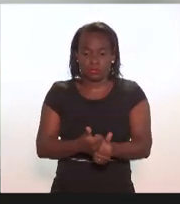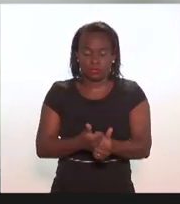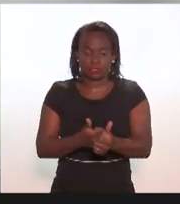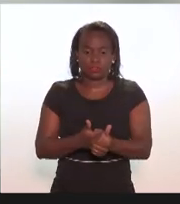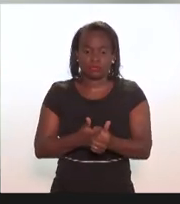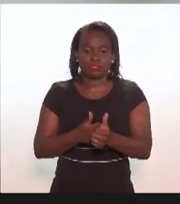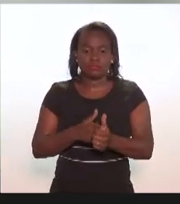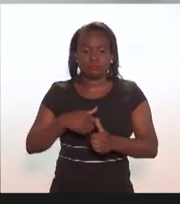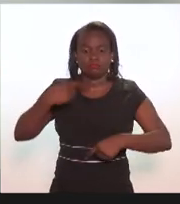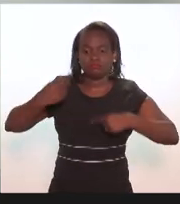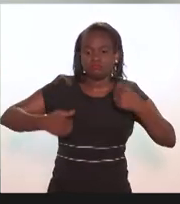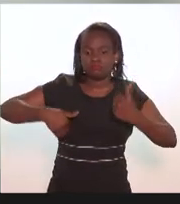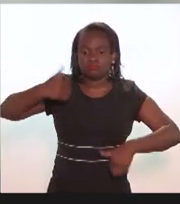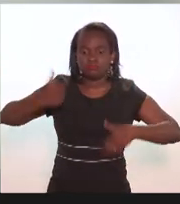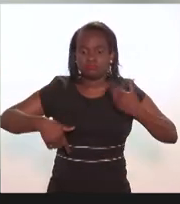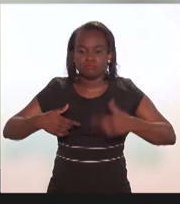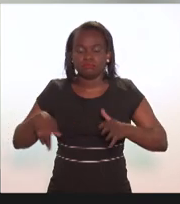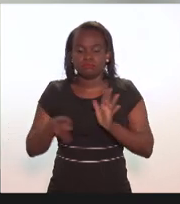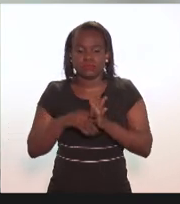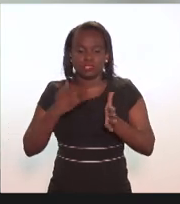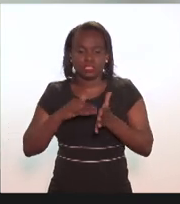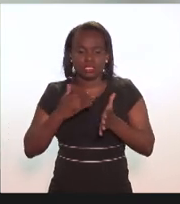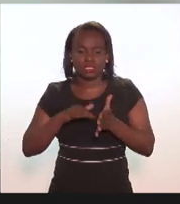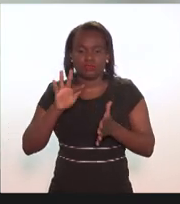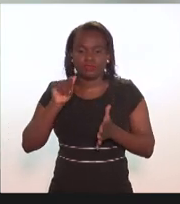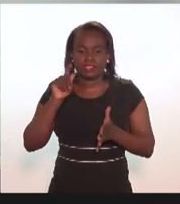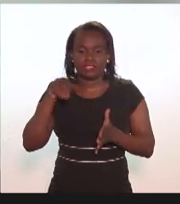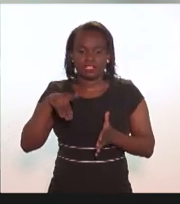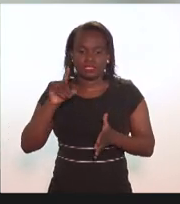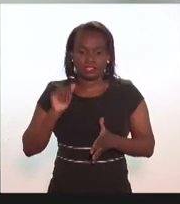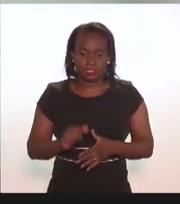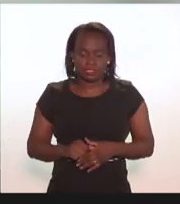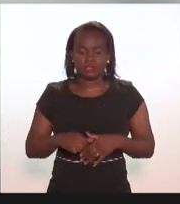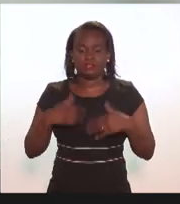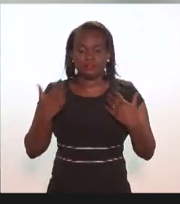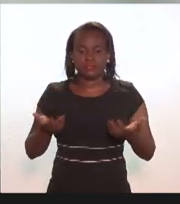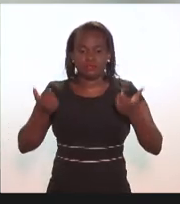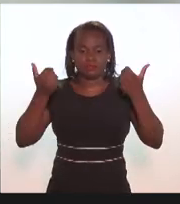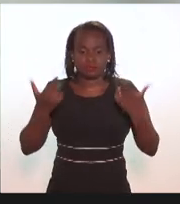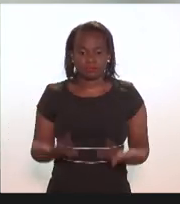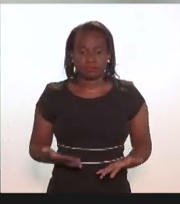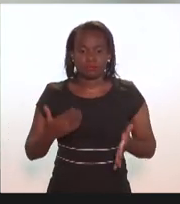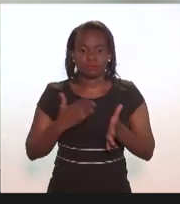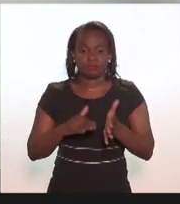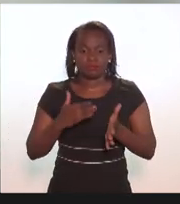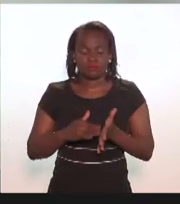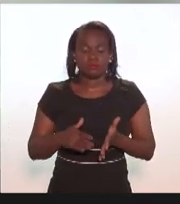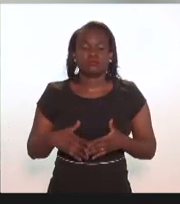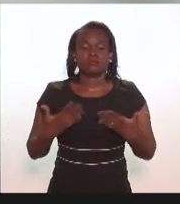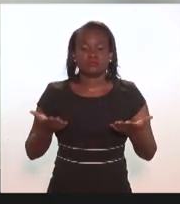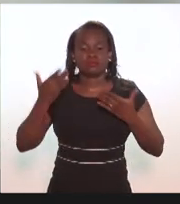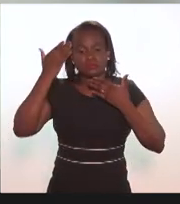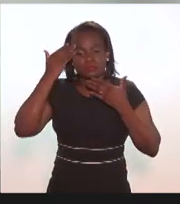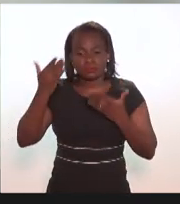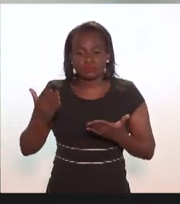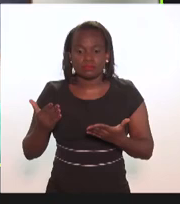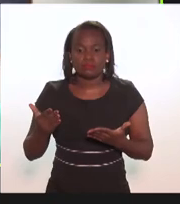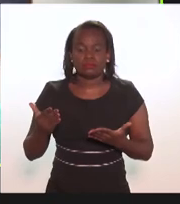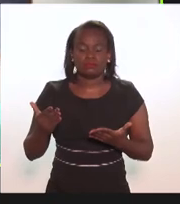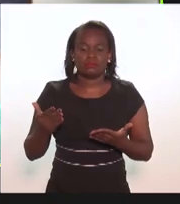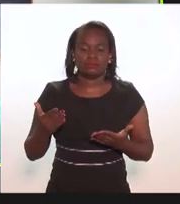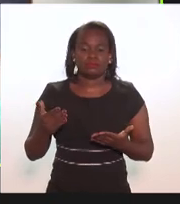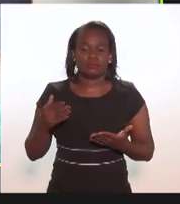todo o desempenho da Secretaria de Fazenda. Dito isso, senhor secretário, eu queria agradecer a